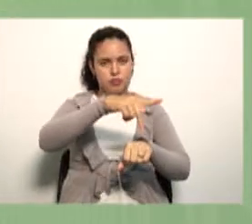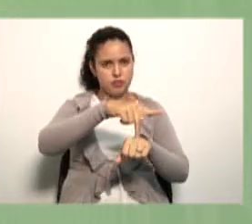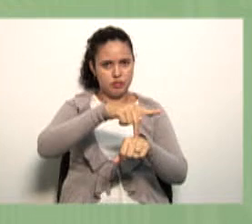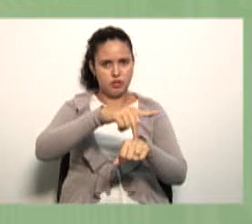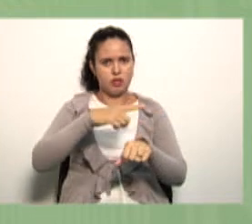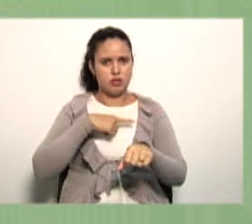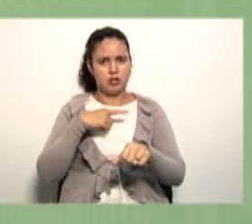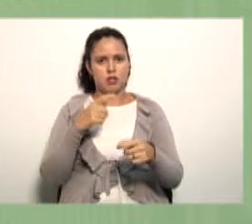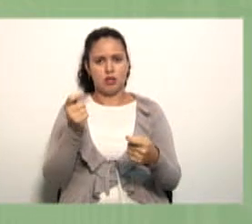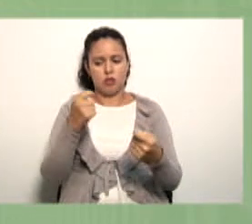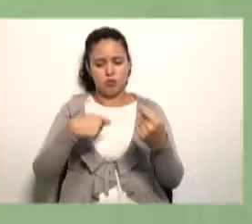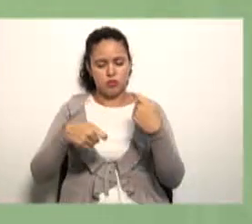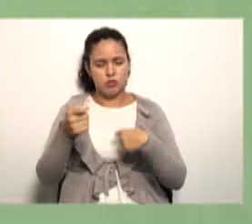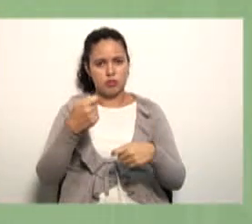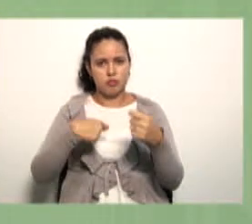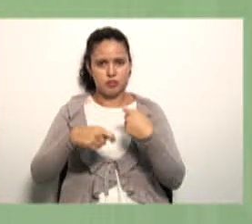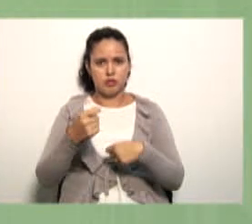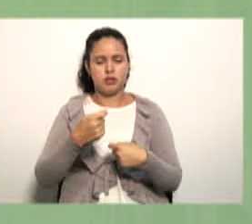padrão.